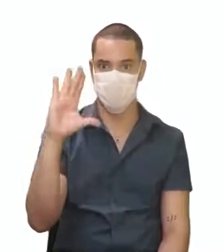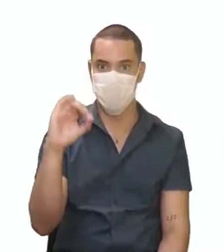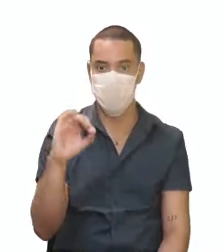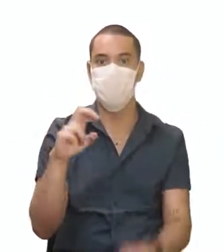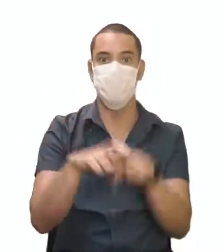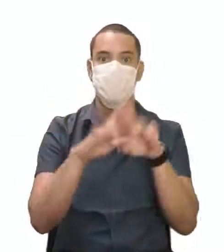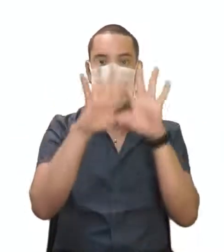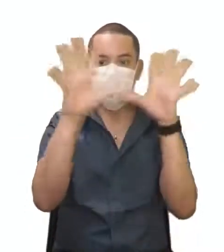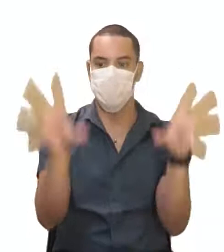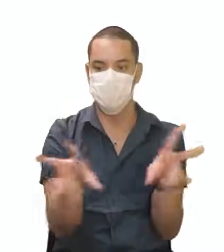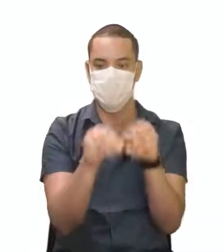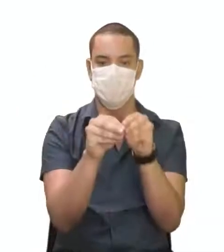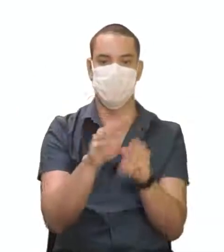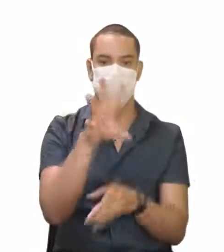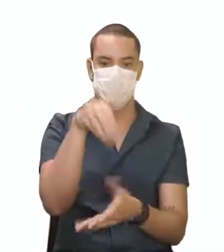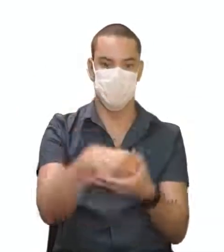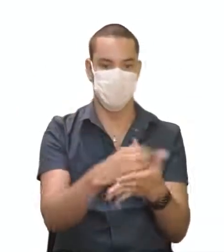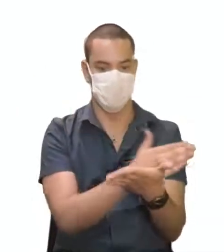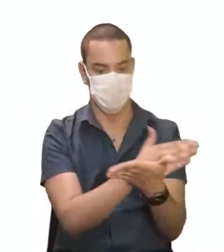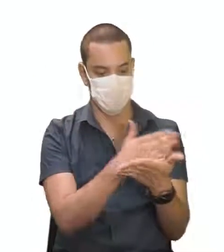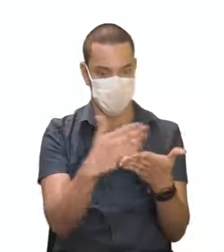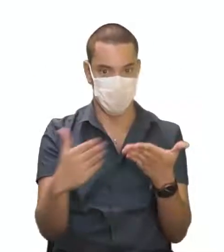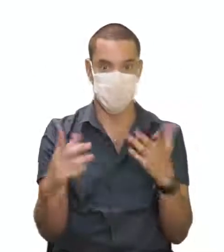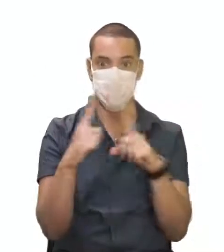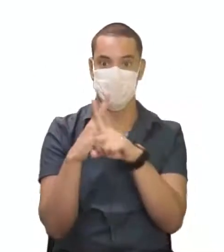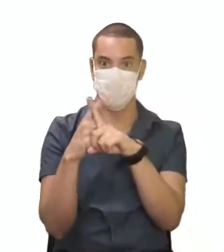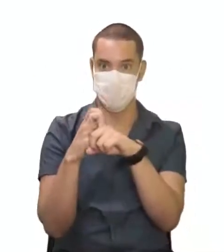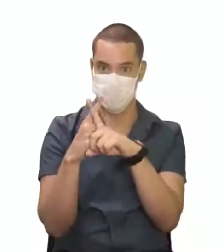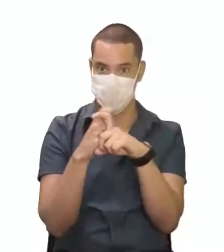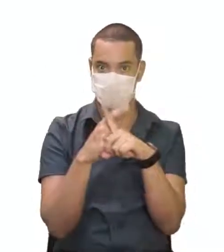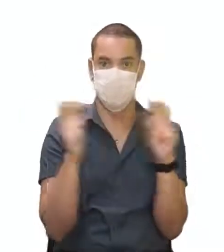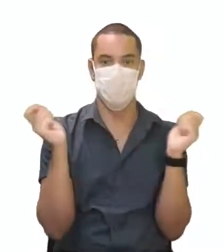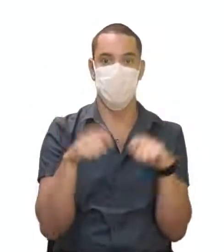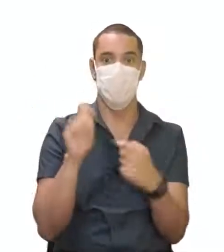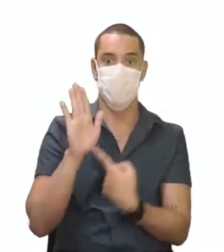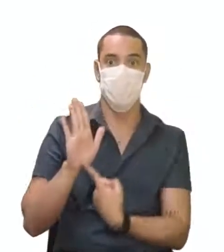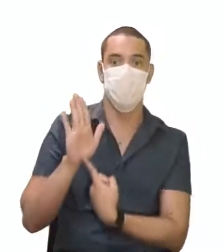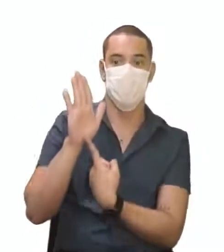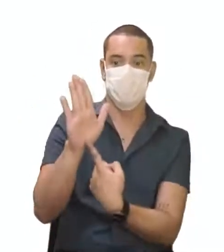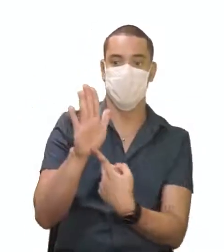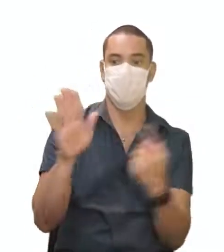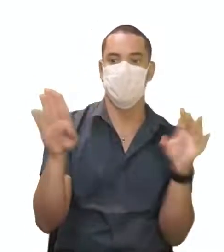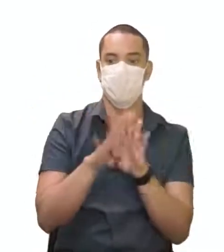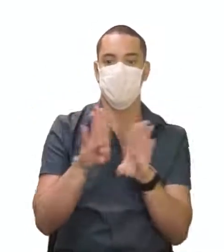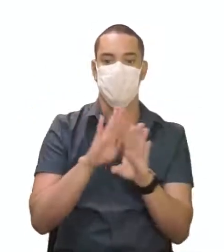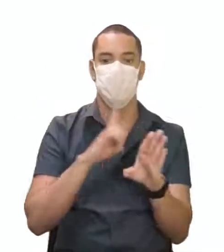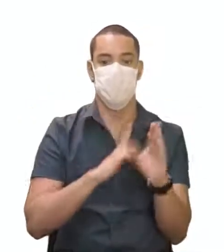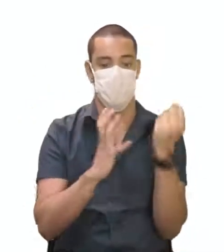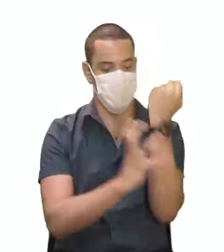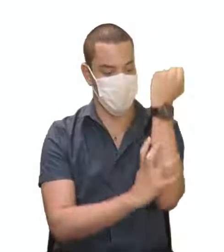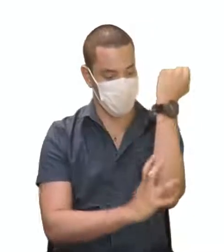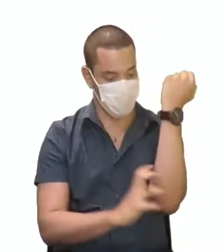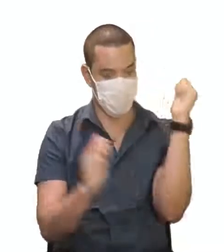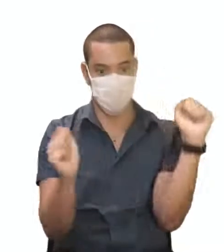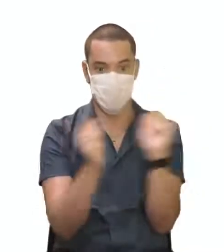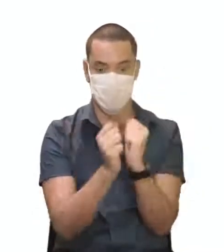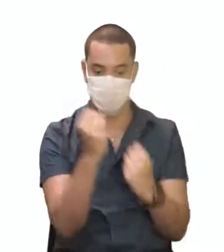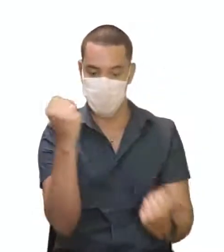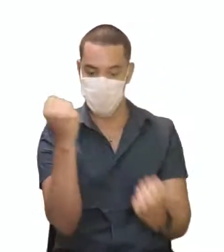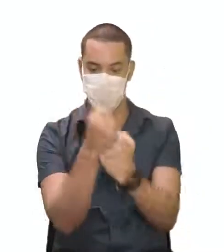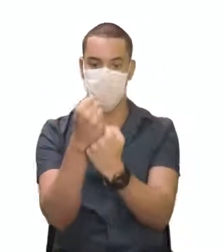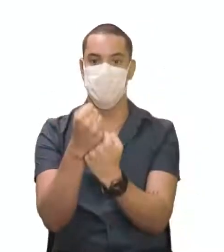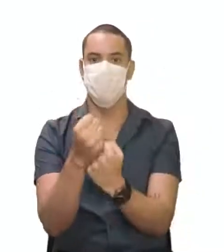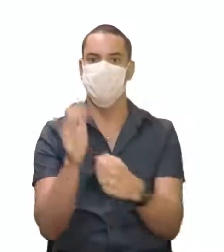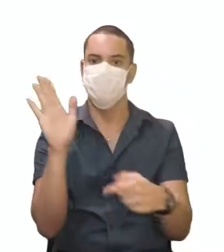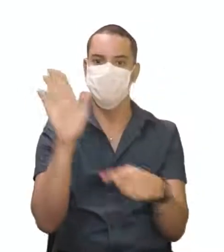essa condensação, né, o início da condensação dos cromossomos para se tornarem visíveis, quanto você vai ter também essas fibras auxiliando aí